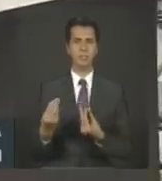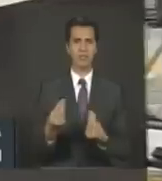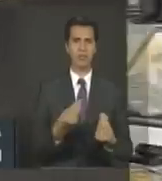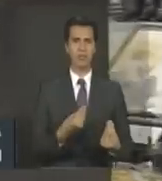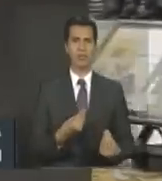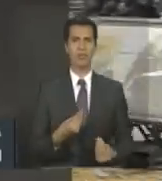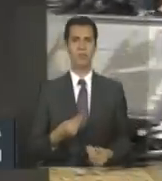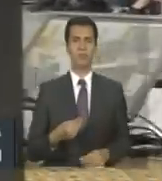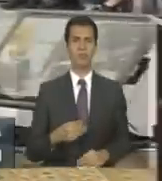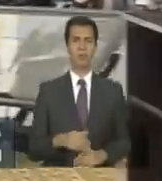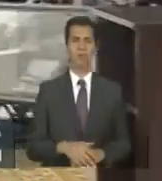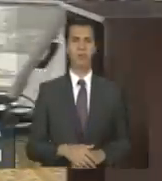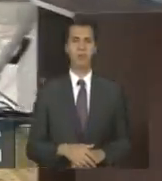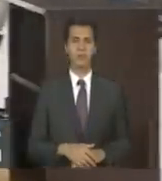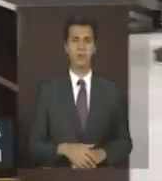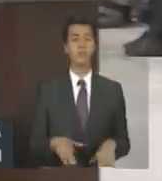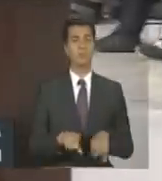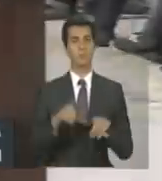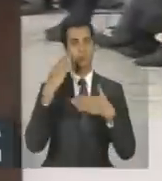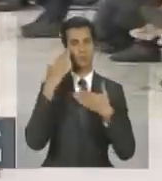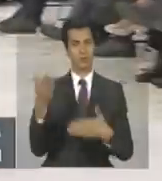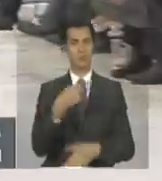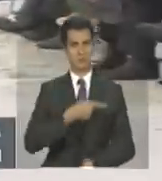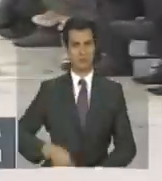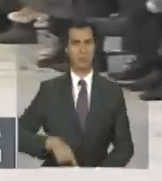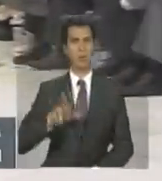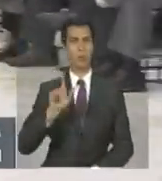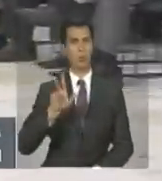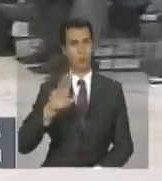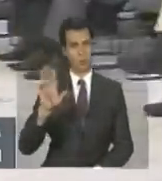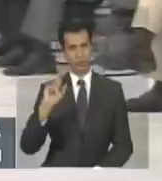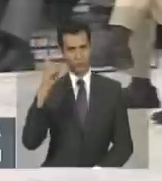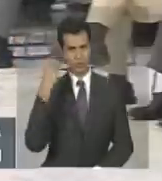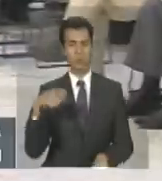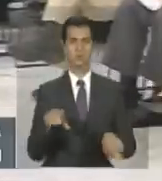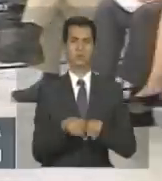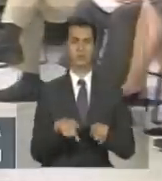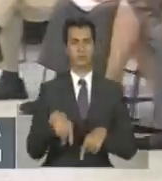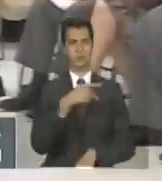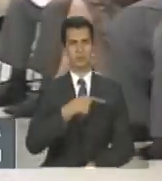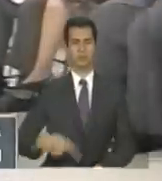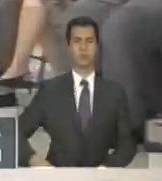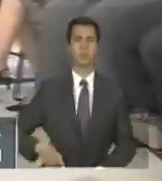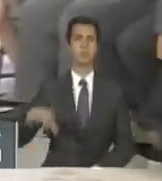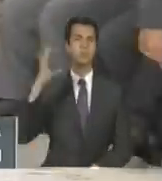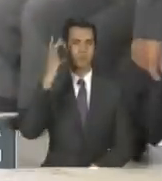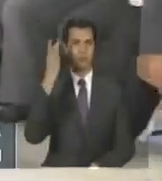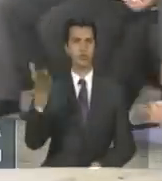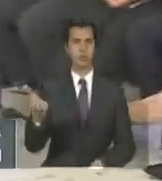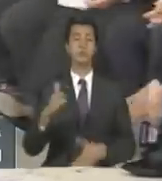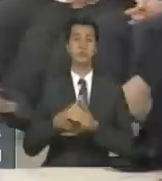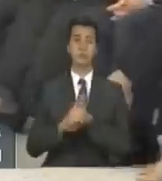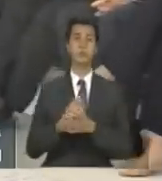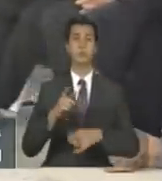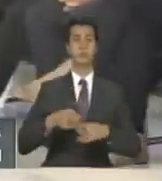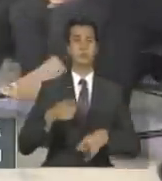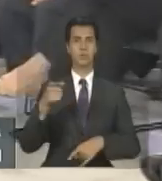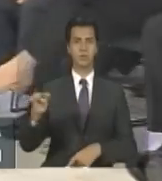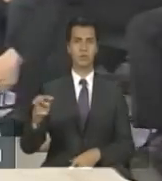presidente Lula e à presidenta Dilma, que mantiveram o seu compromisso em priorizar a